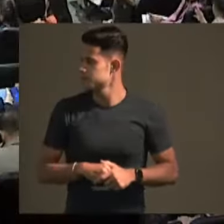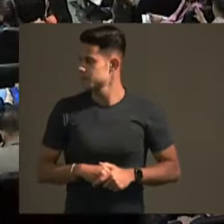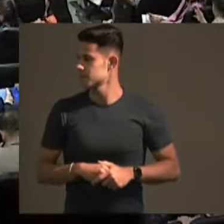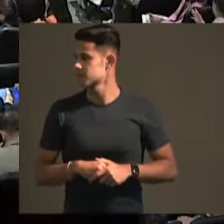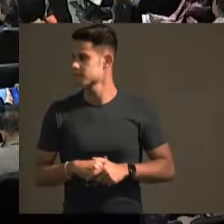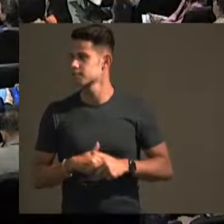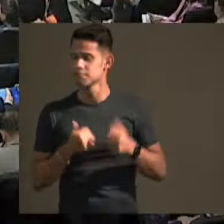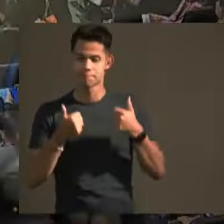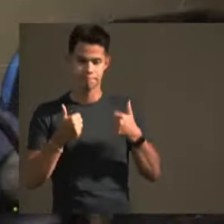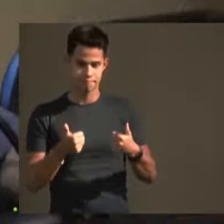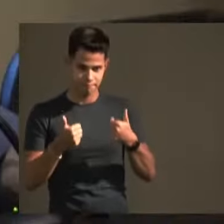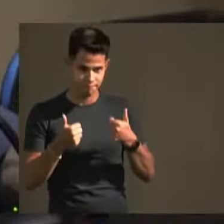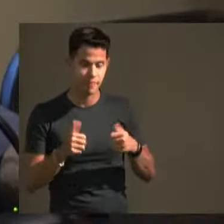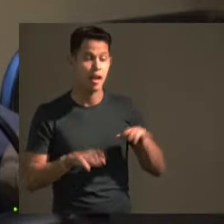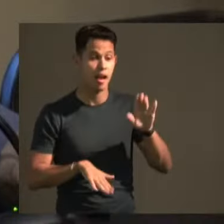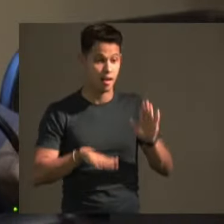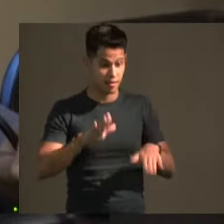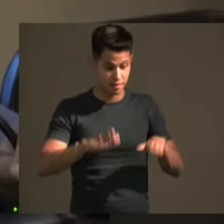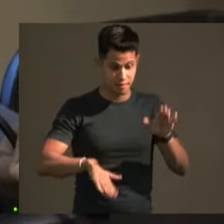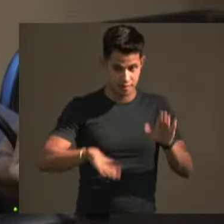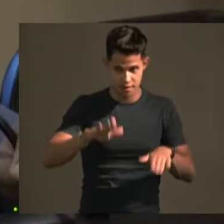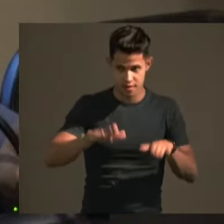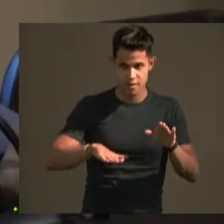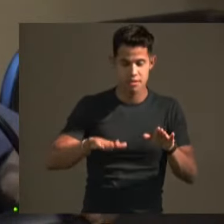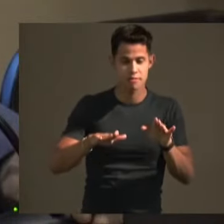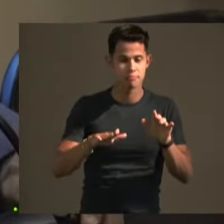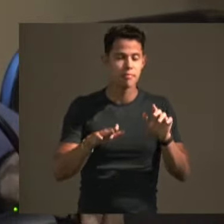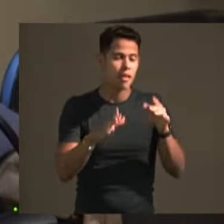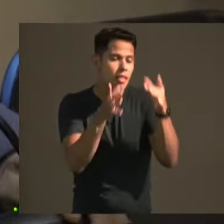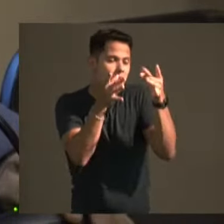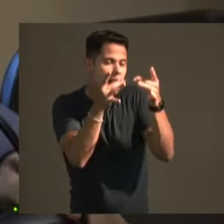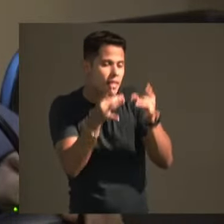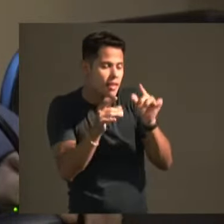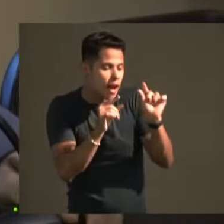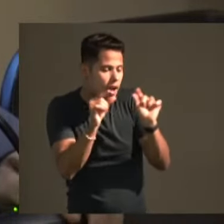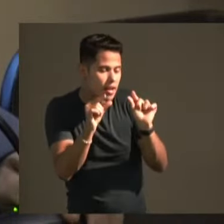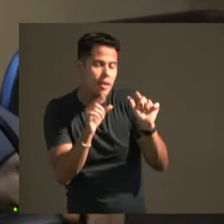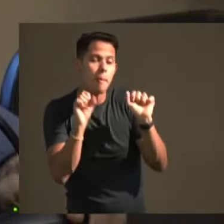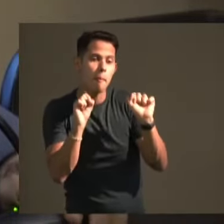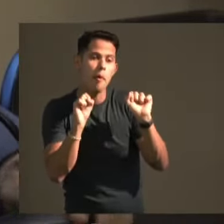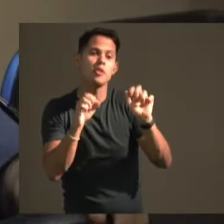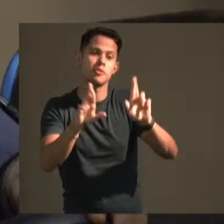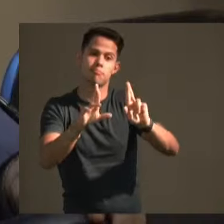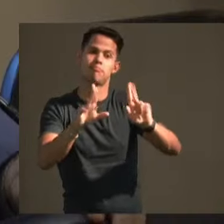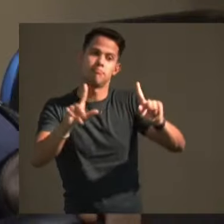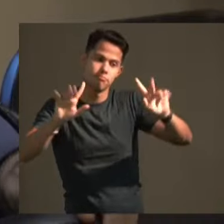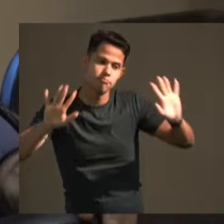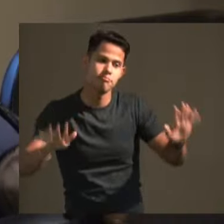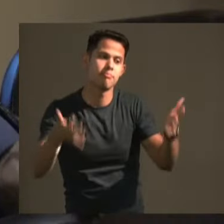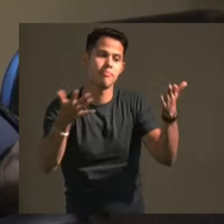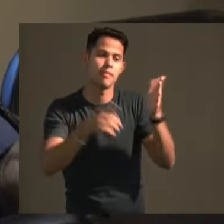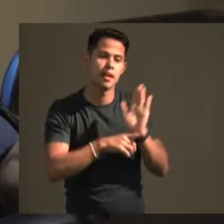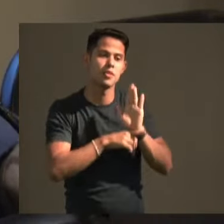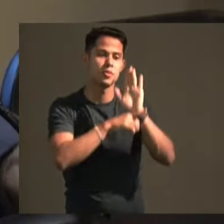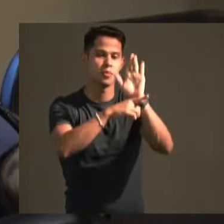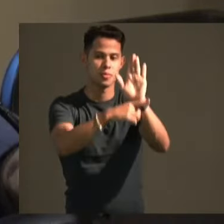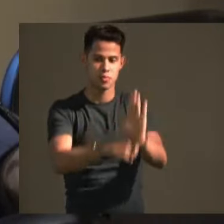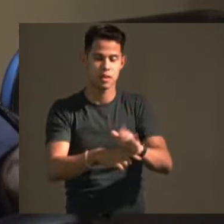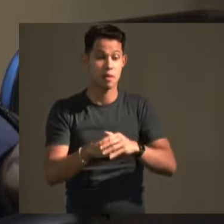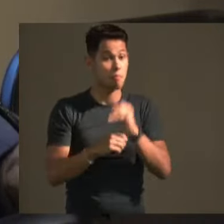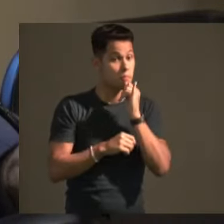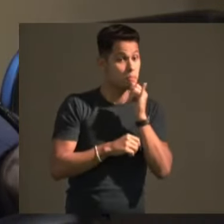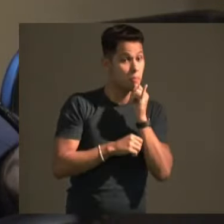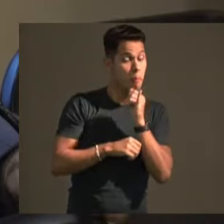Tu vê que, às vezes, as pequenas coisas fazem aí grande diferença, né? Uma pequena adaptação aí no